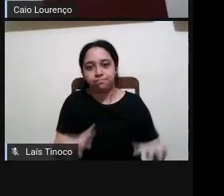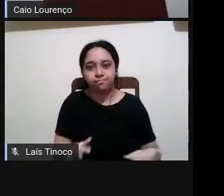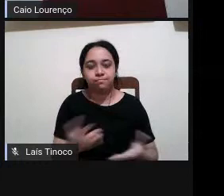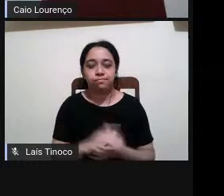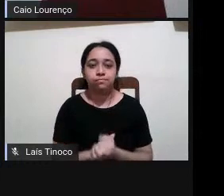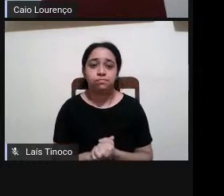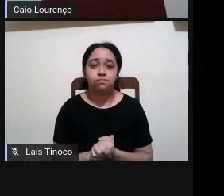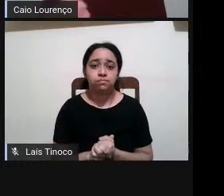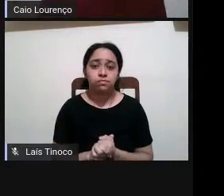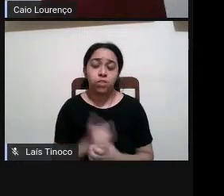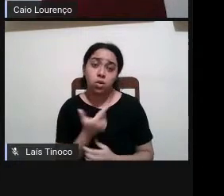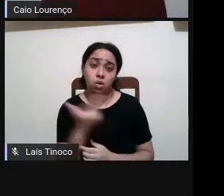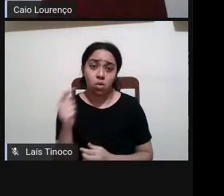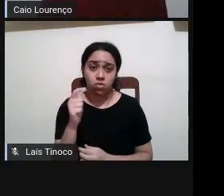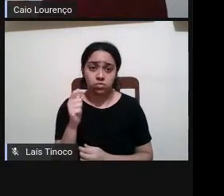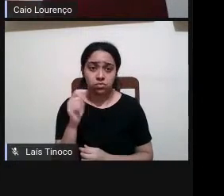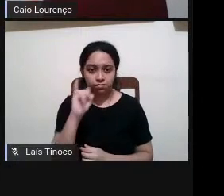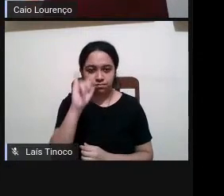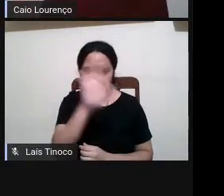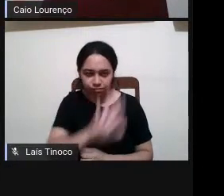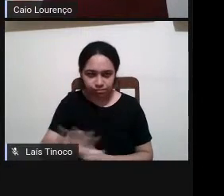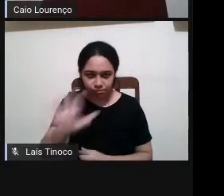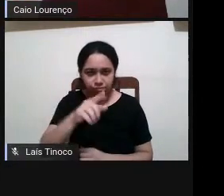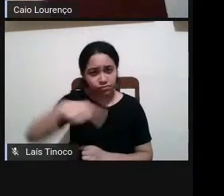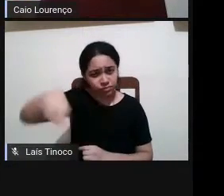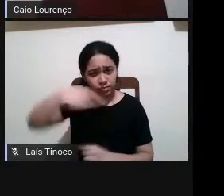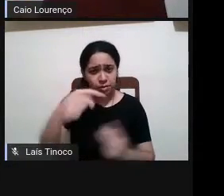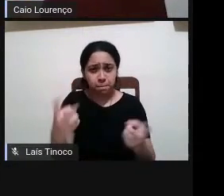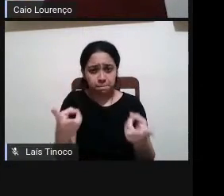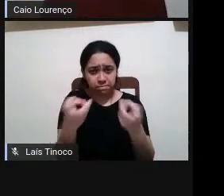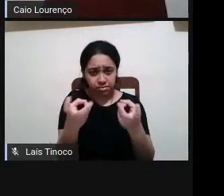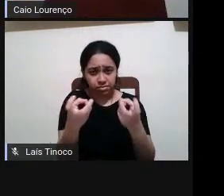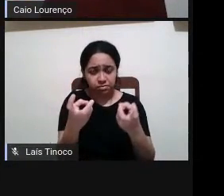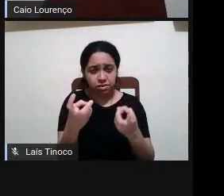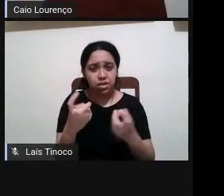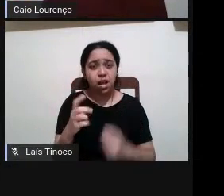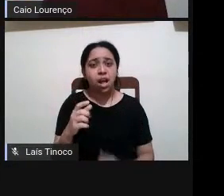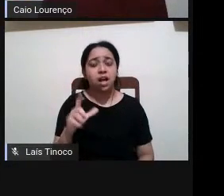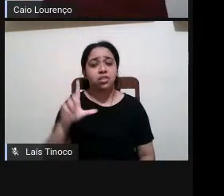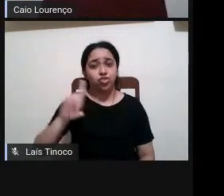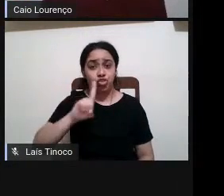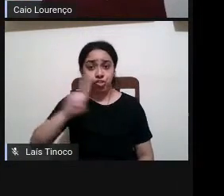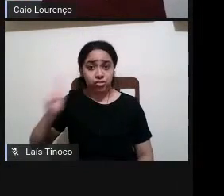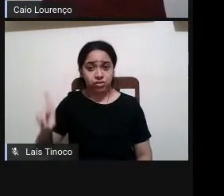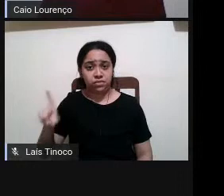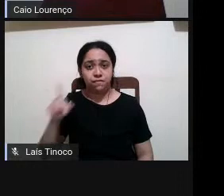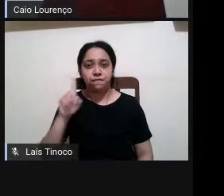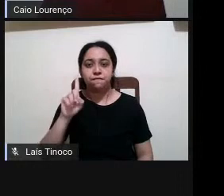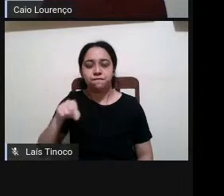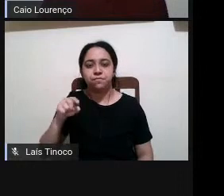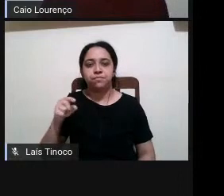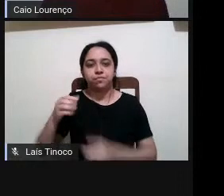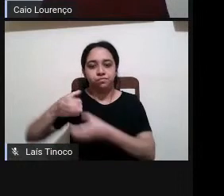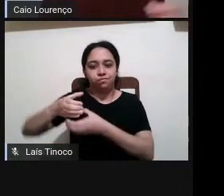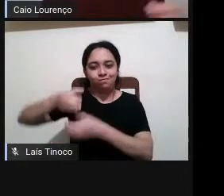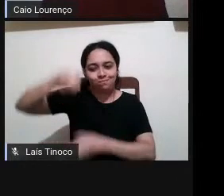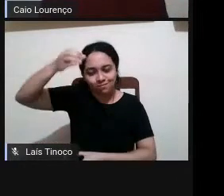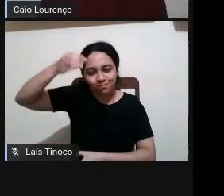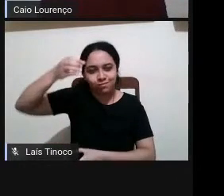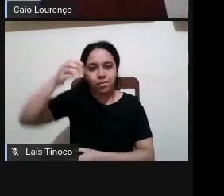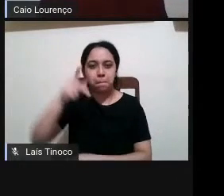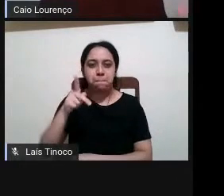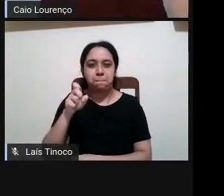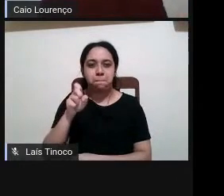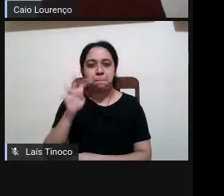Aqui outras imagens para vocês observarem, como no lado direito nós podemos ver as garrafas PET, né? Ali no